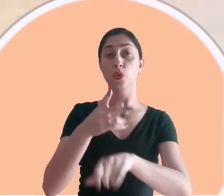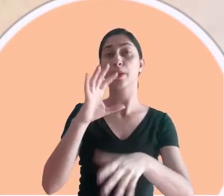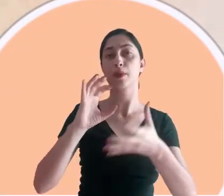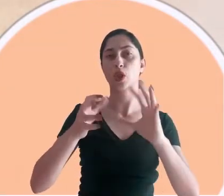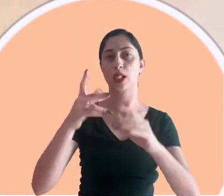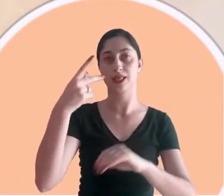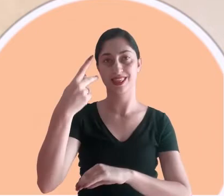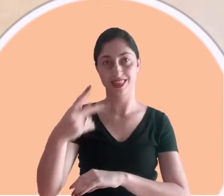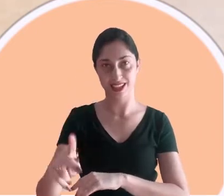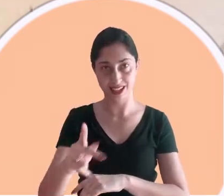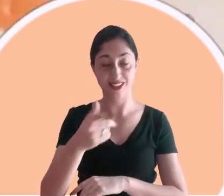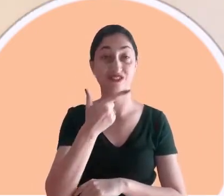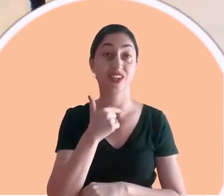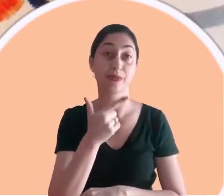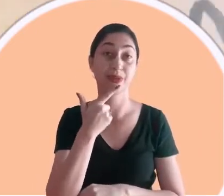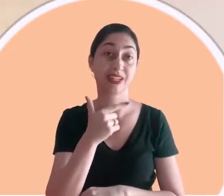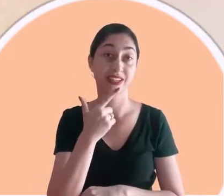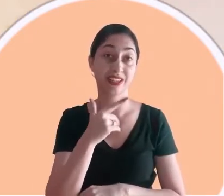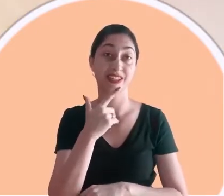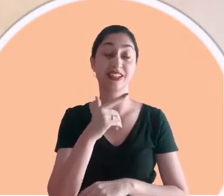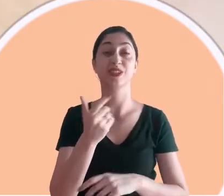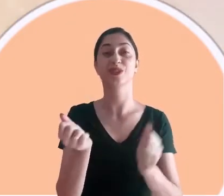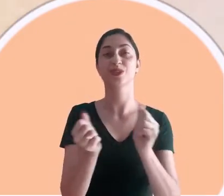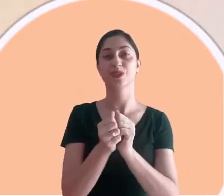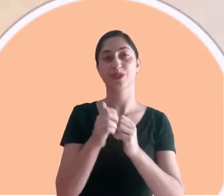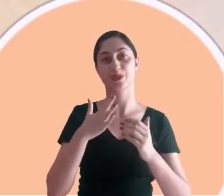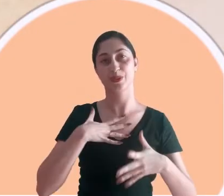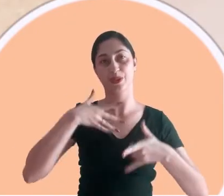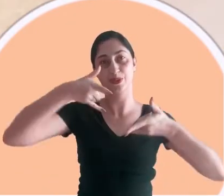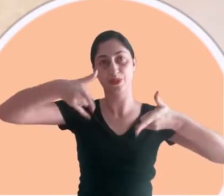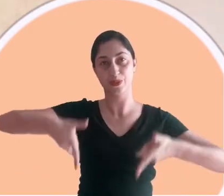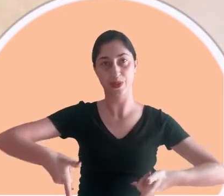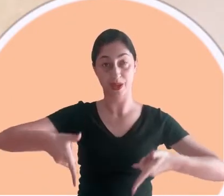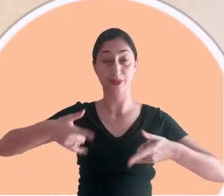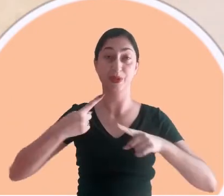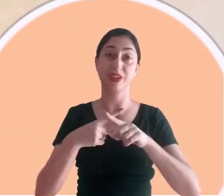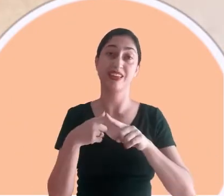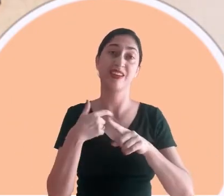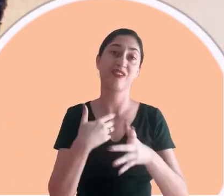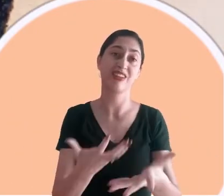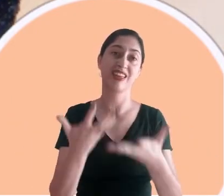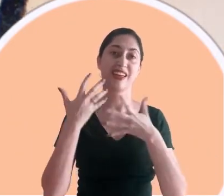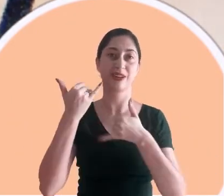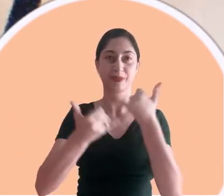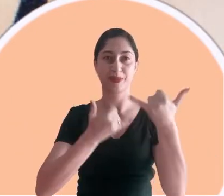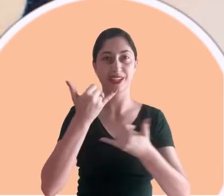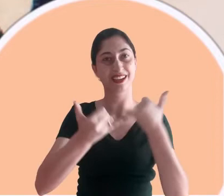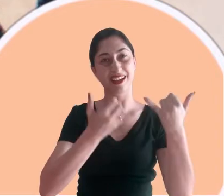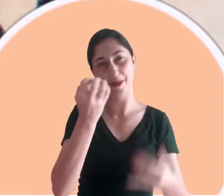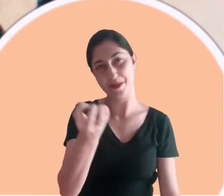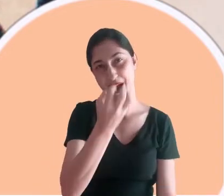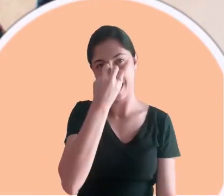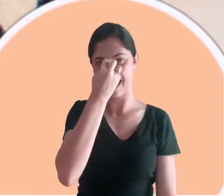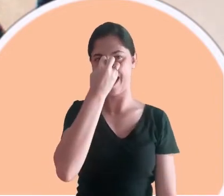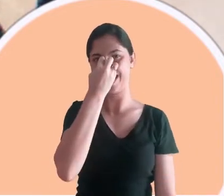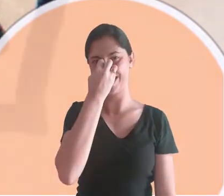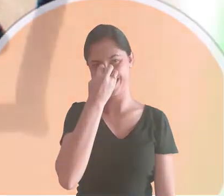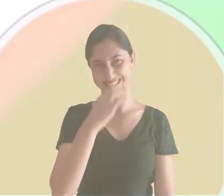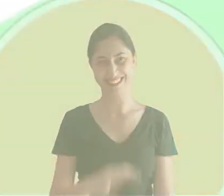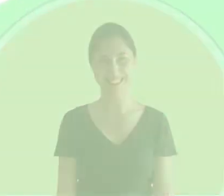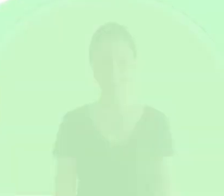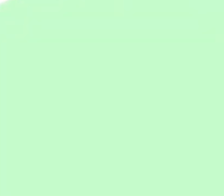bola dela. E a bola vermelha? Tava era comigo lá no quarto. O que eu queria era brincar de palhaça.